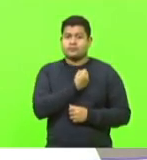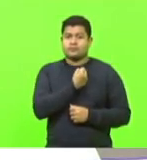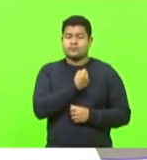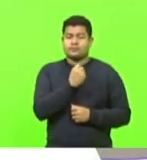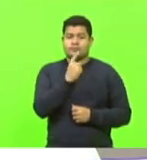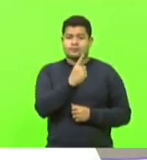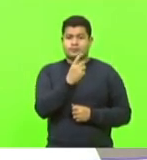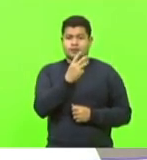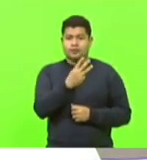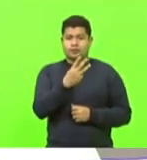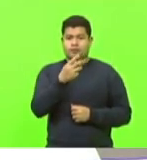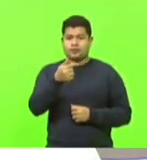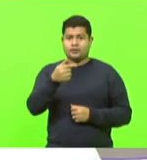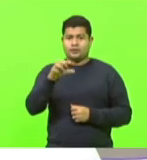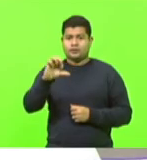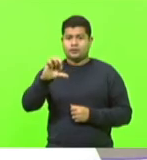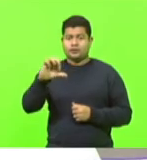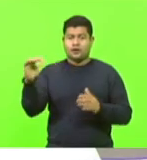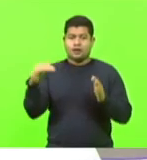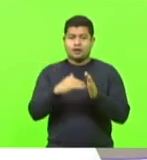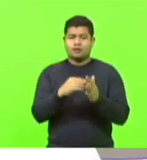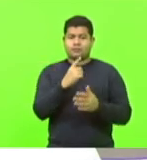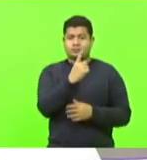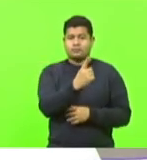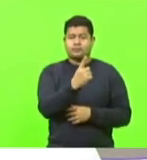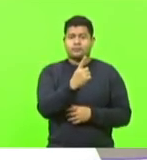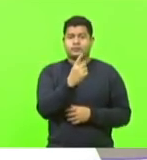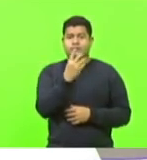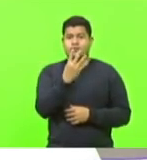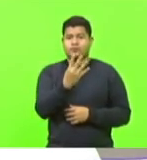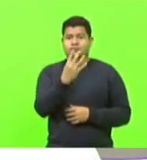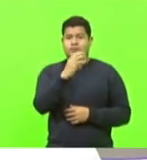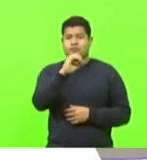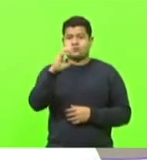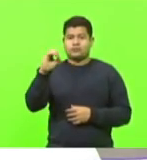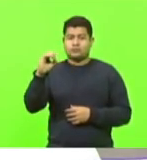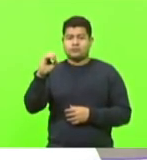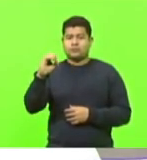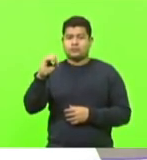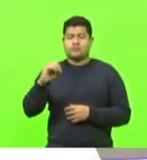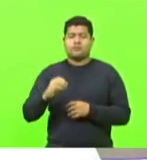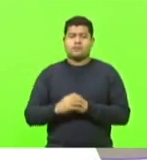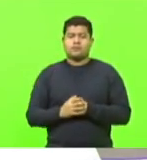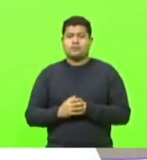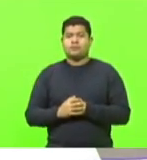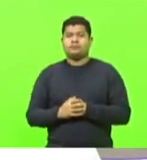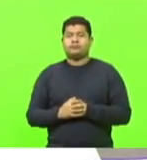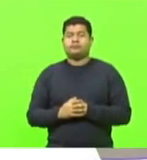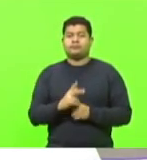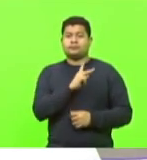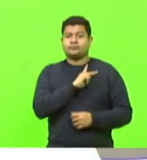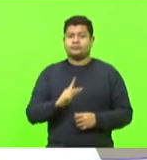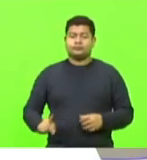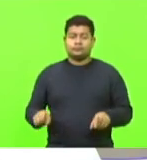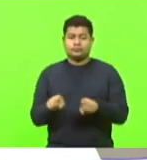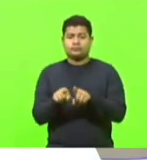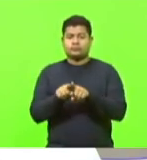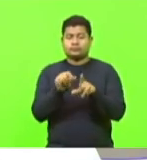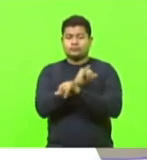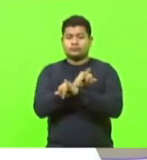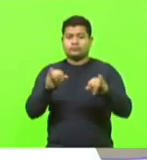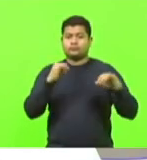1379 a 1400. Essa presidência comunica que encaminhará